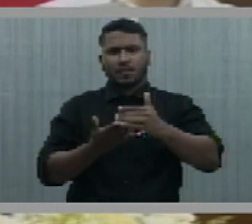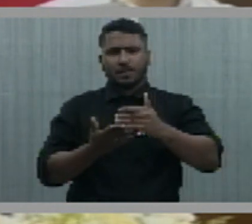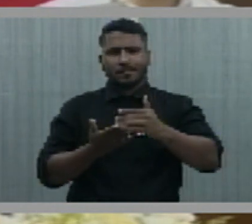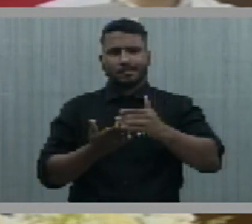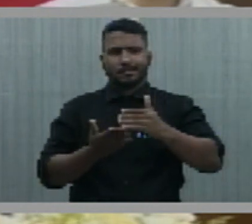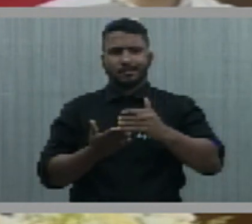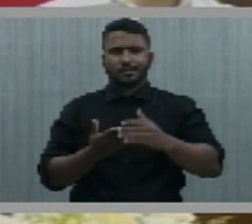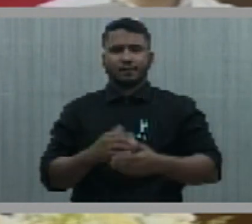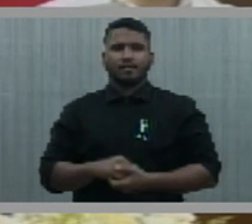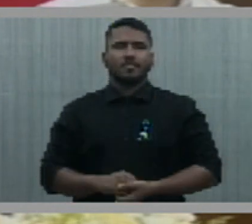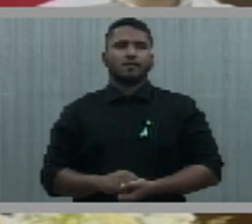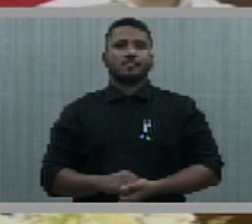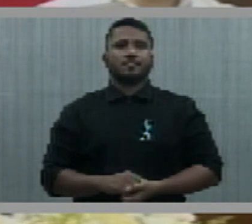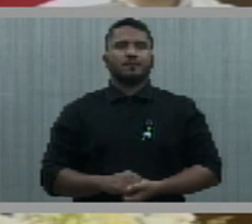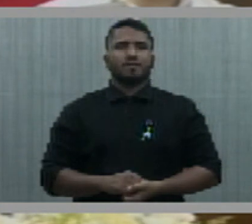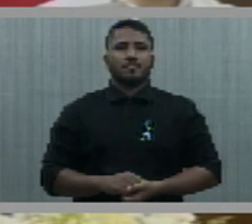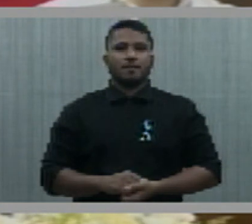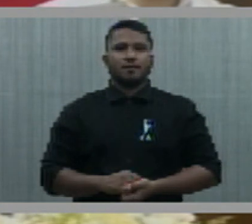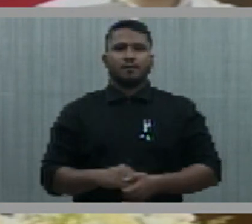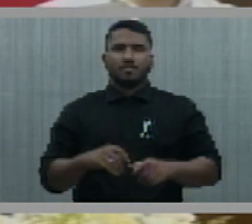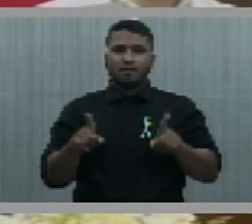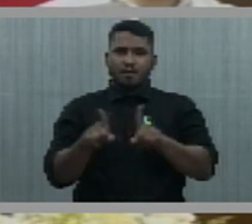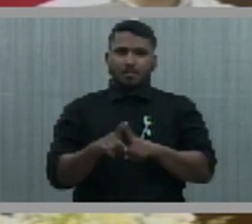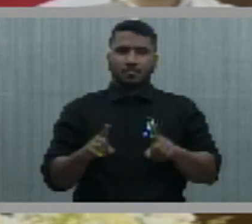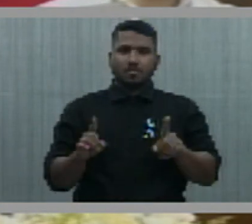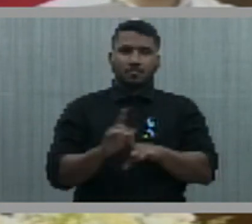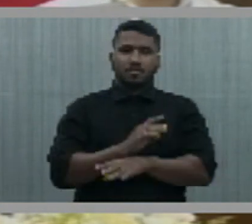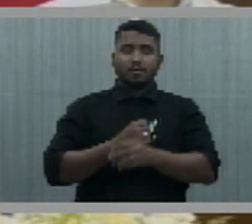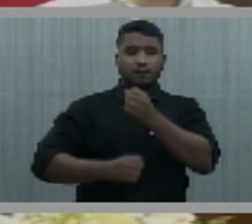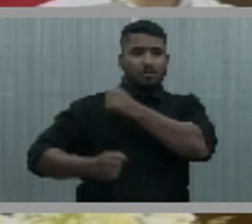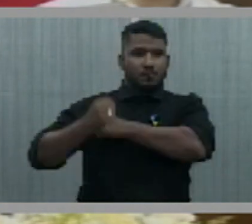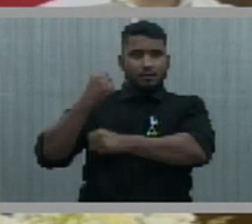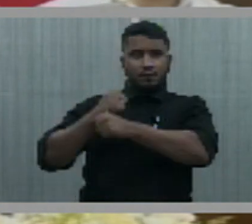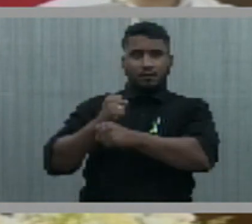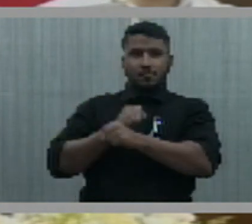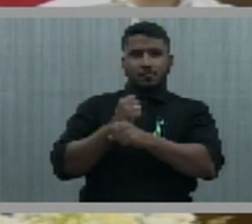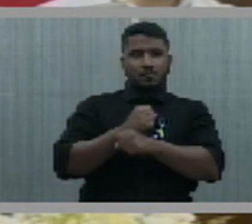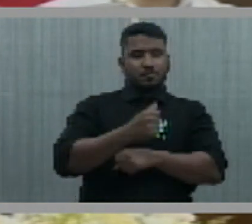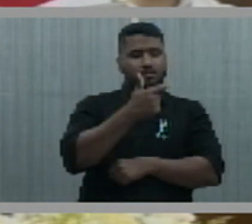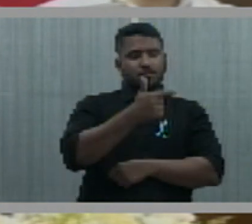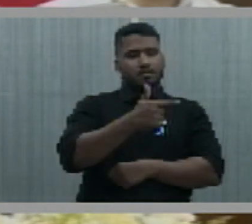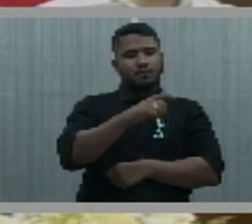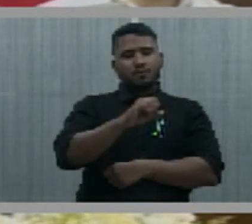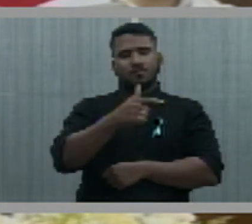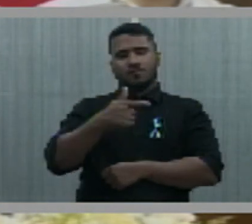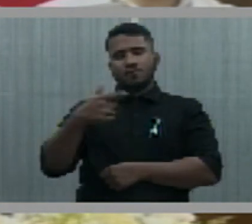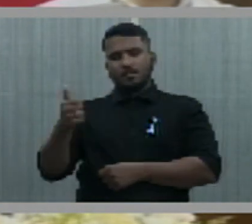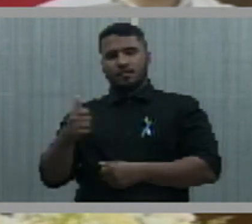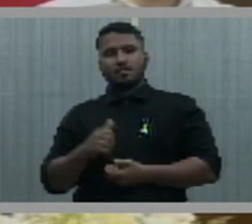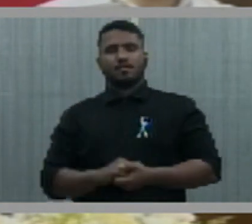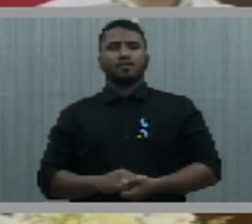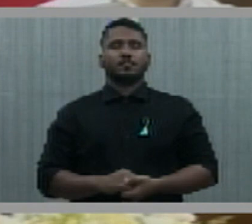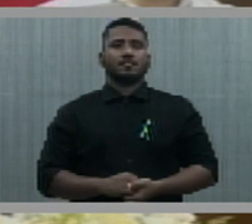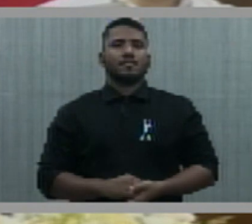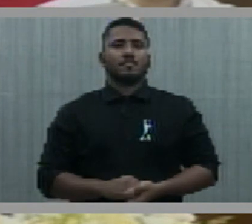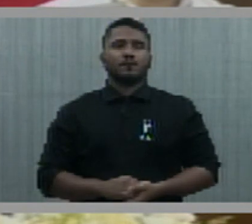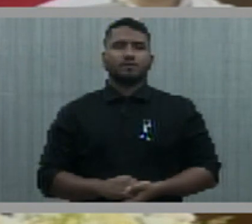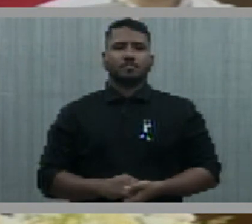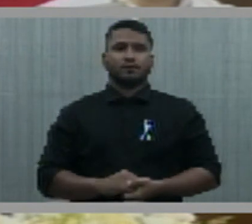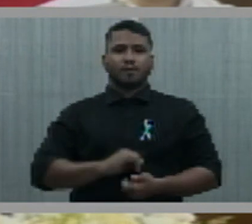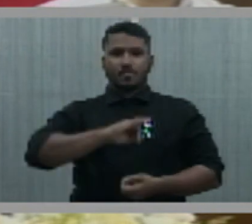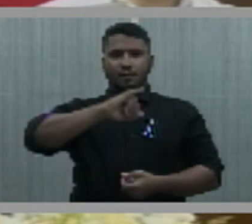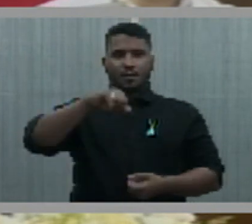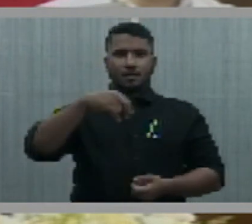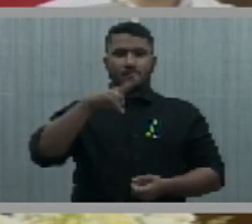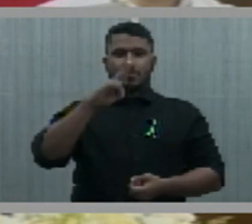e Diocese. E concluiu no ano passado, 2021, o ano jubilar diocesano